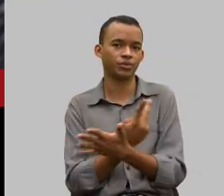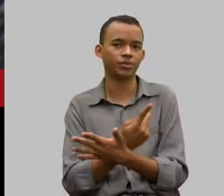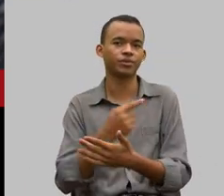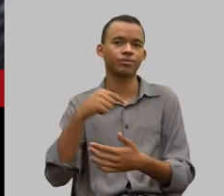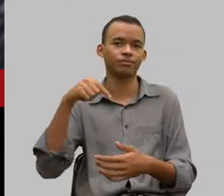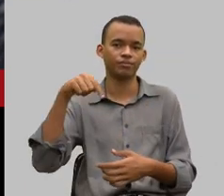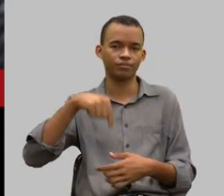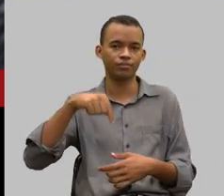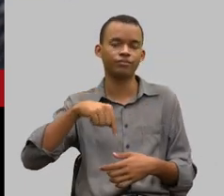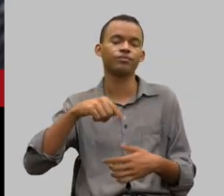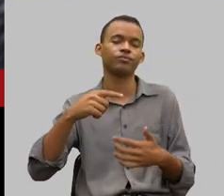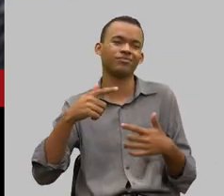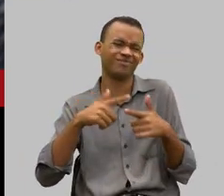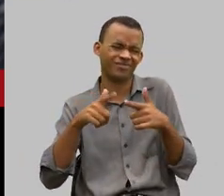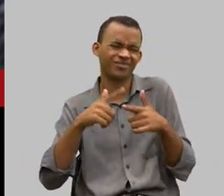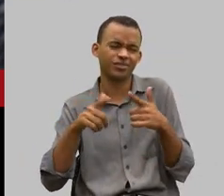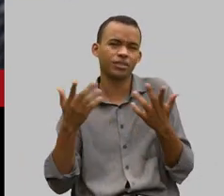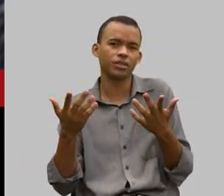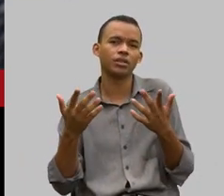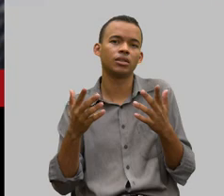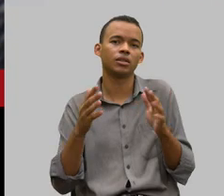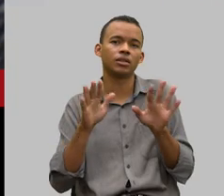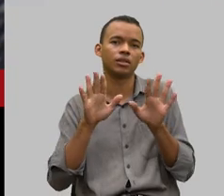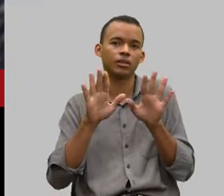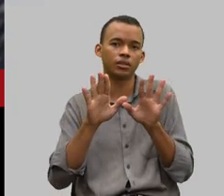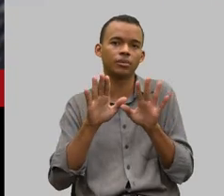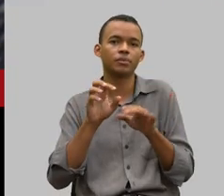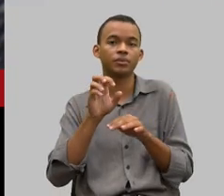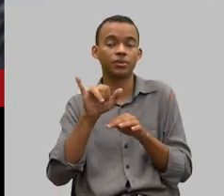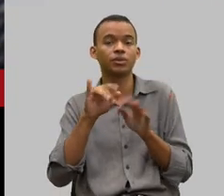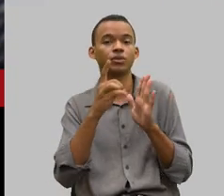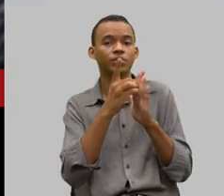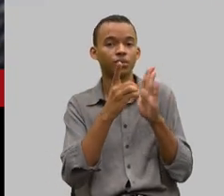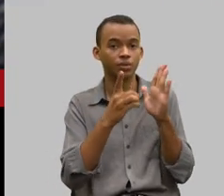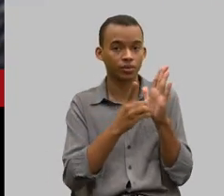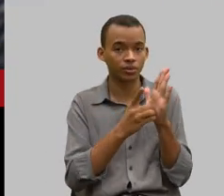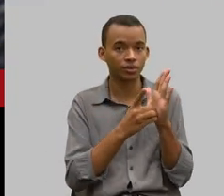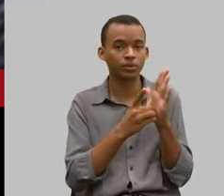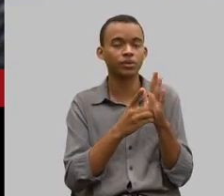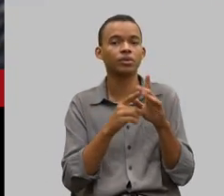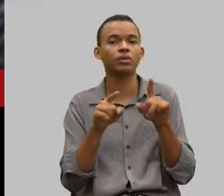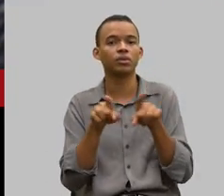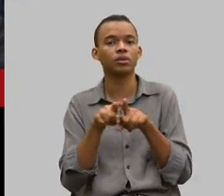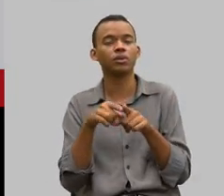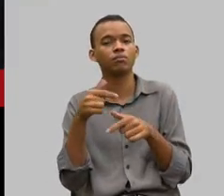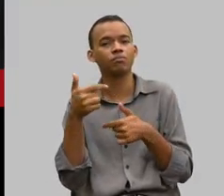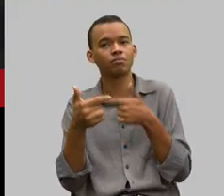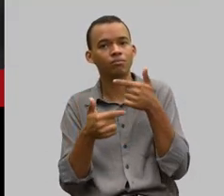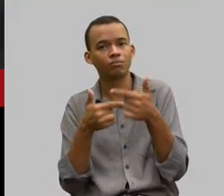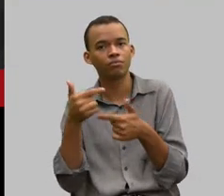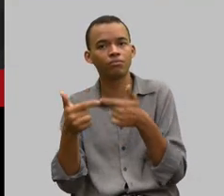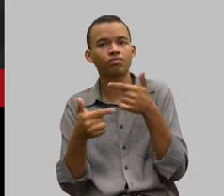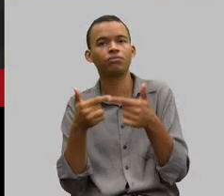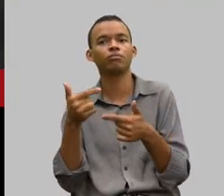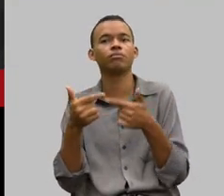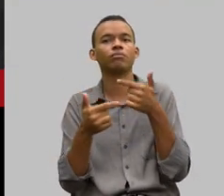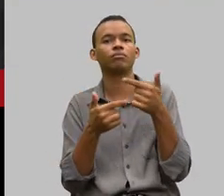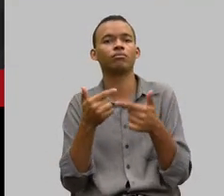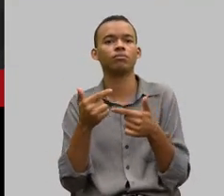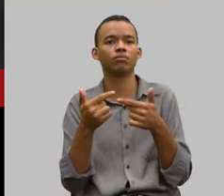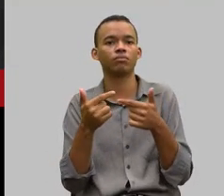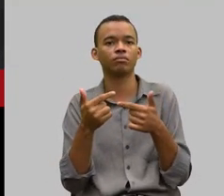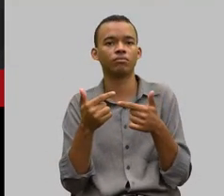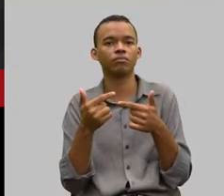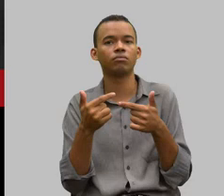redundância mas se o decreto fala te D atribuição e o trabalho tá causando e